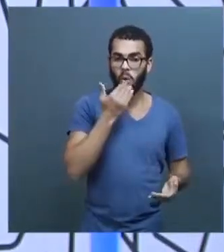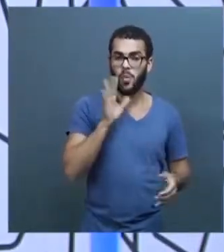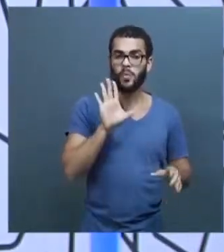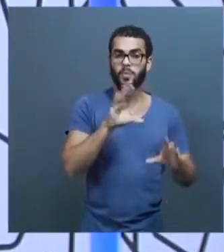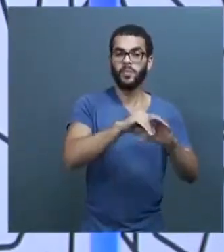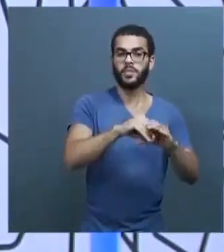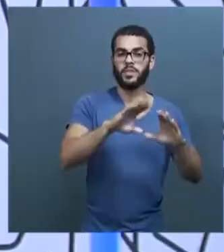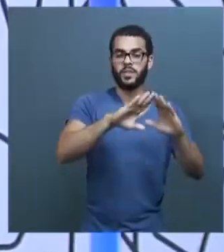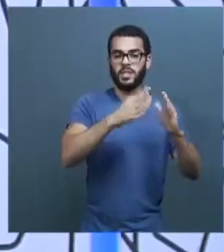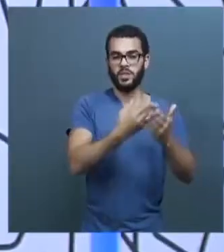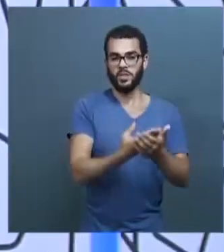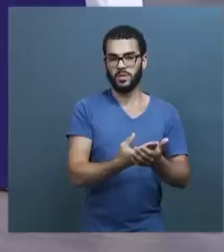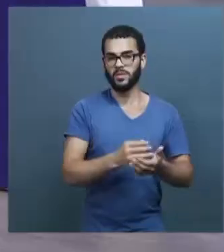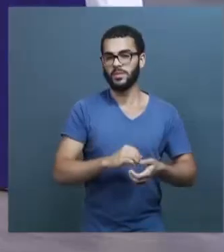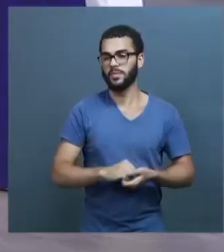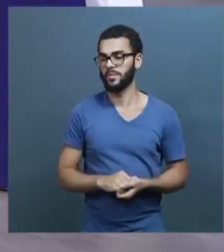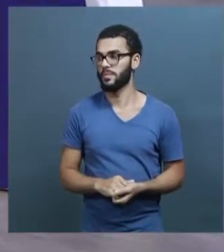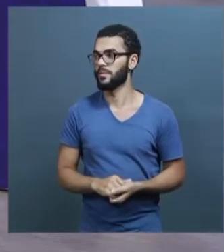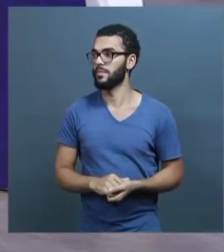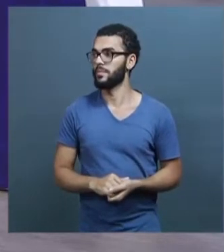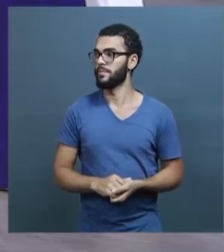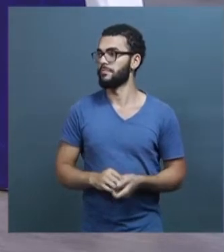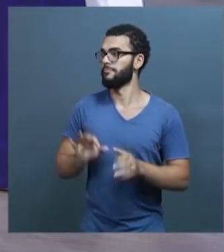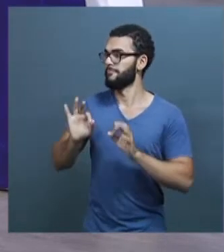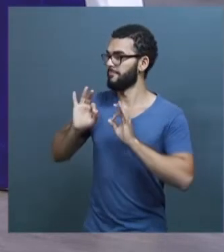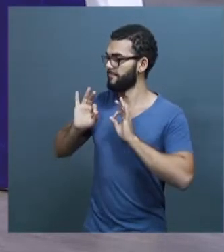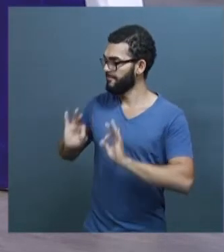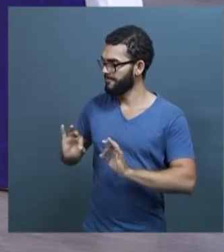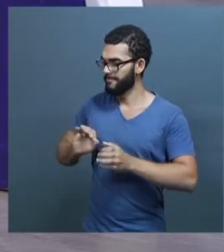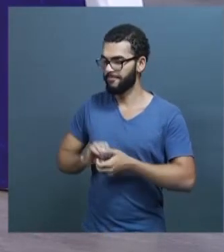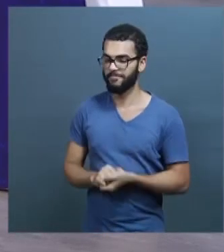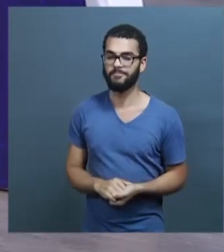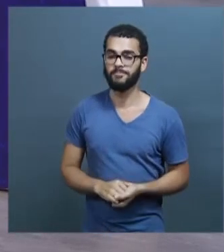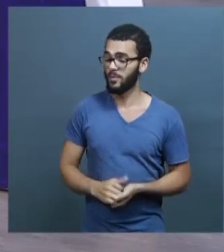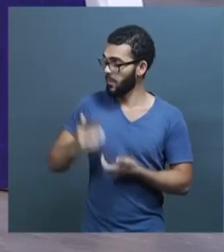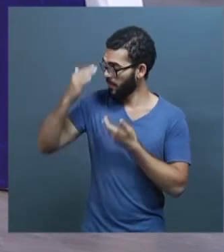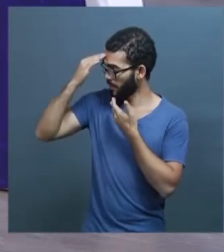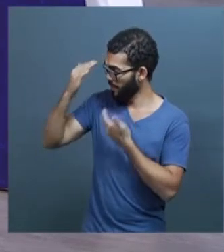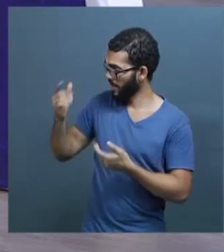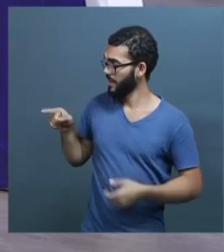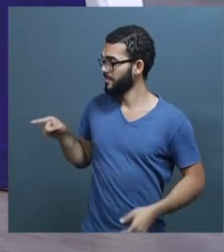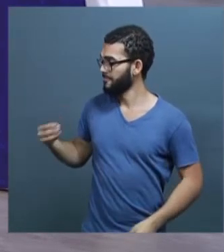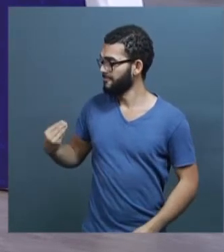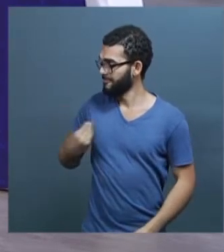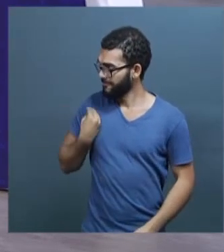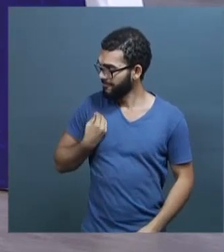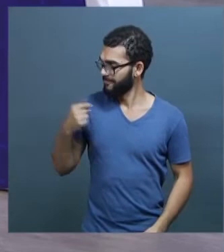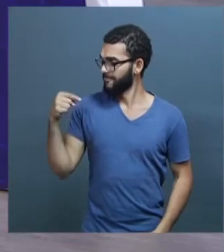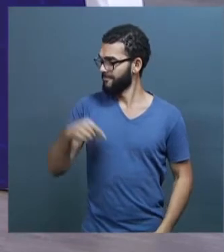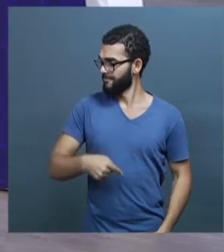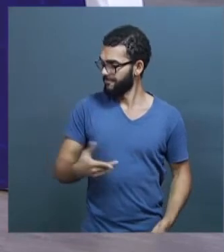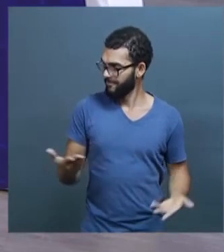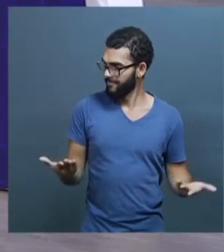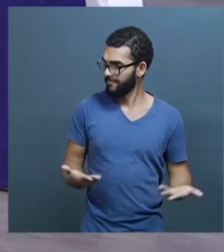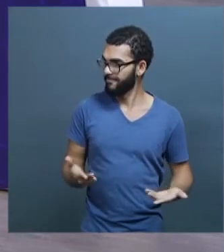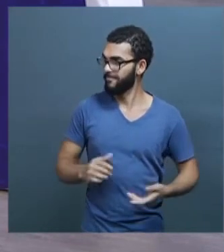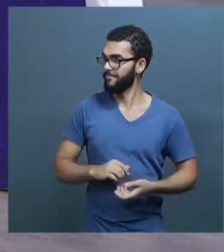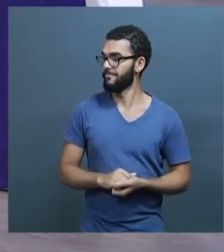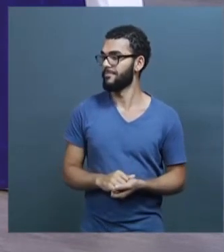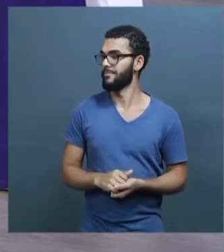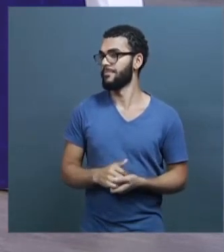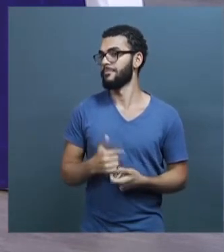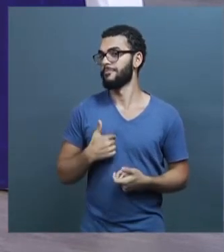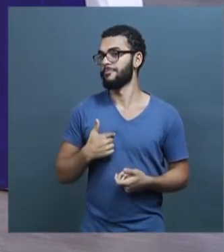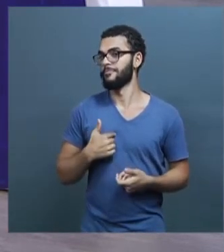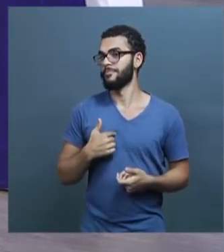comer saudável. Perfeito. Flávia, muito obrigada pela sua participação aqui hoje. Foi um prazer. Eu acho